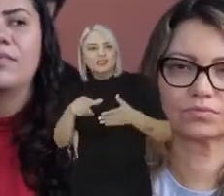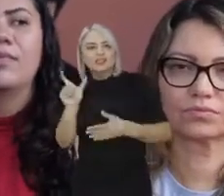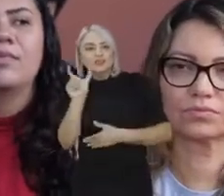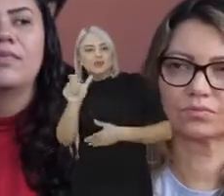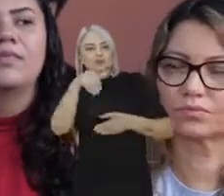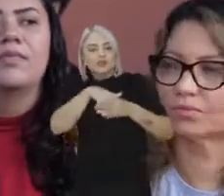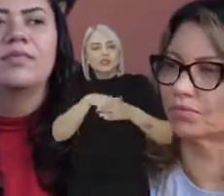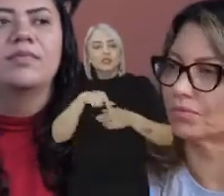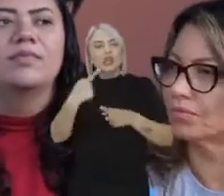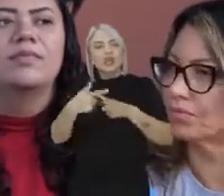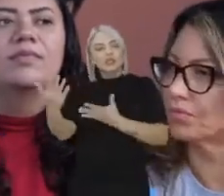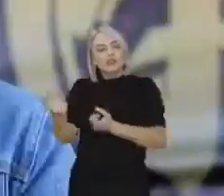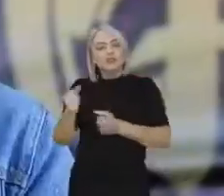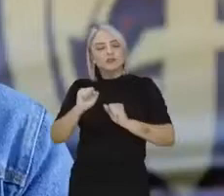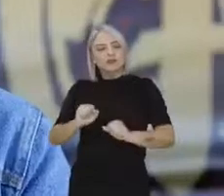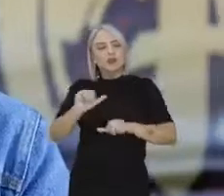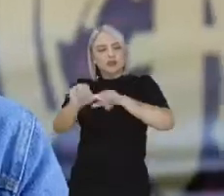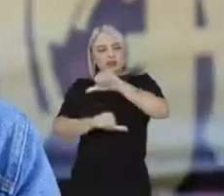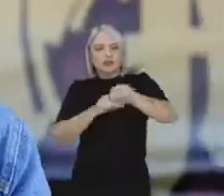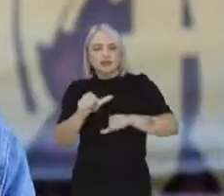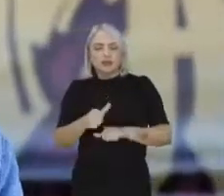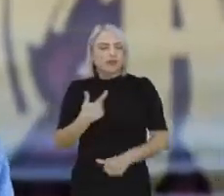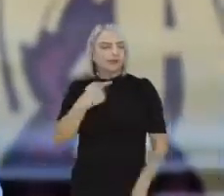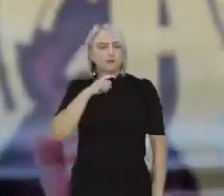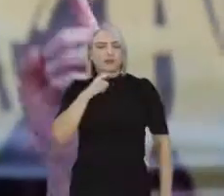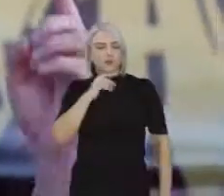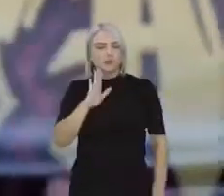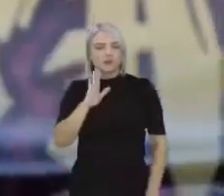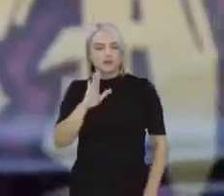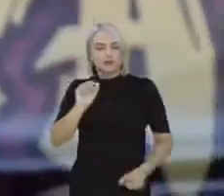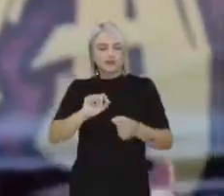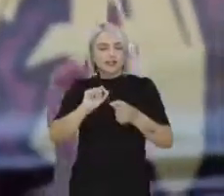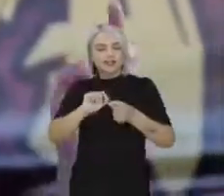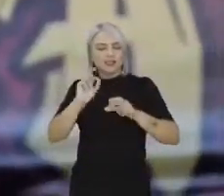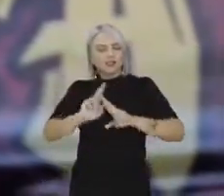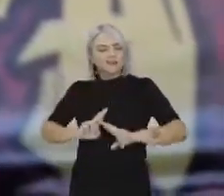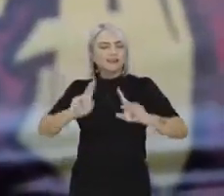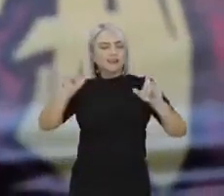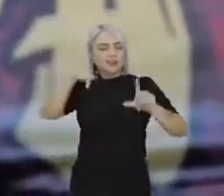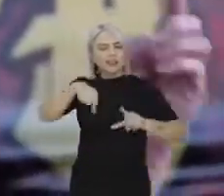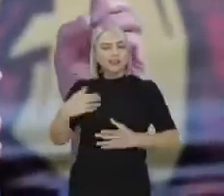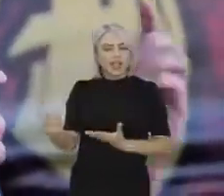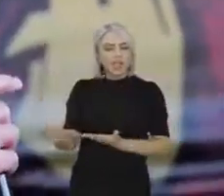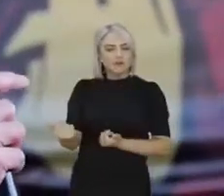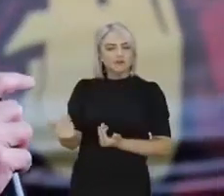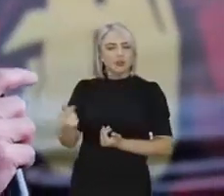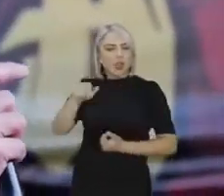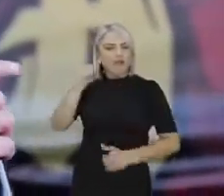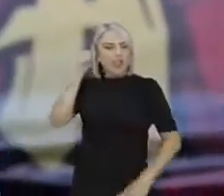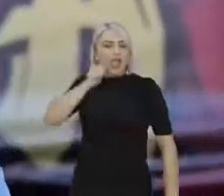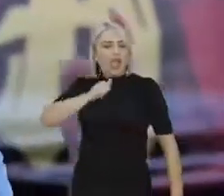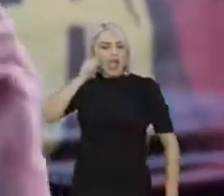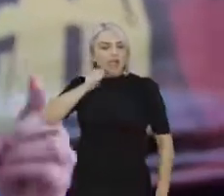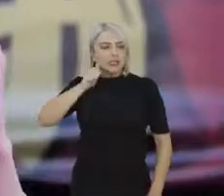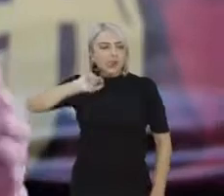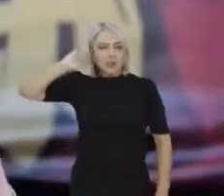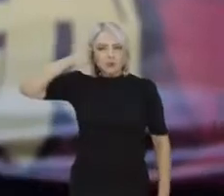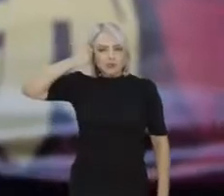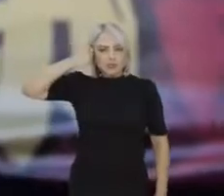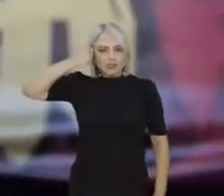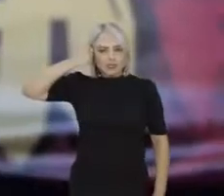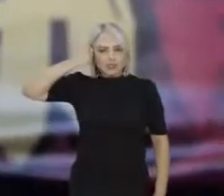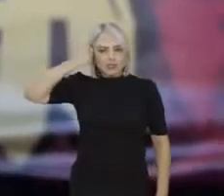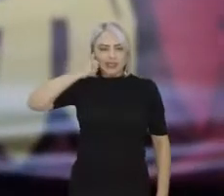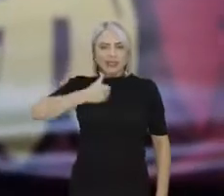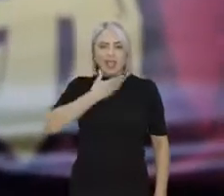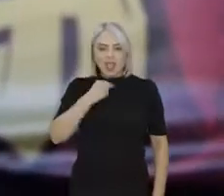eleição. Aliás, eu não tenho dúvida, quem vai fazer a diferença nessa eleição são os jovens, as mulheres, os pretos e as pretas, porque nós vamos mudar